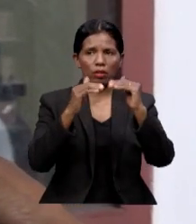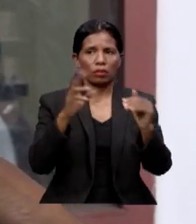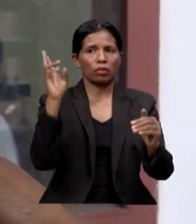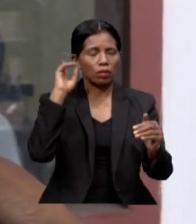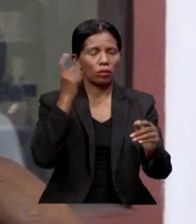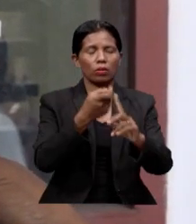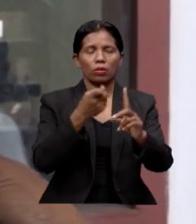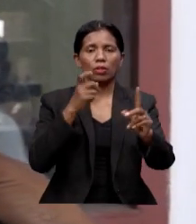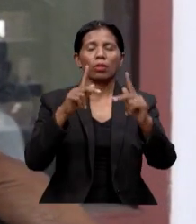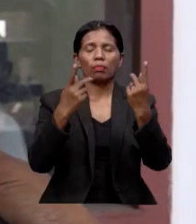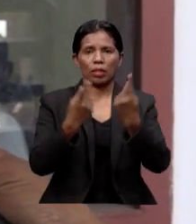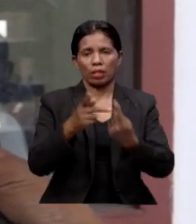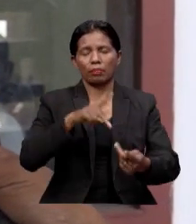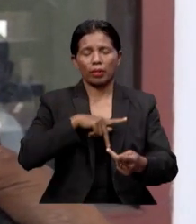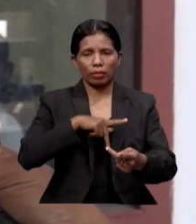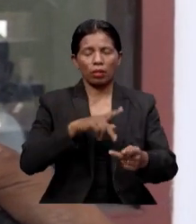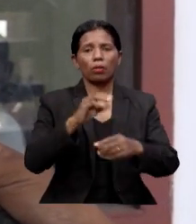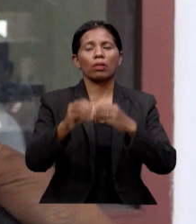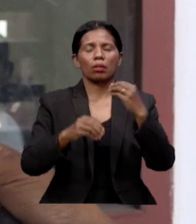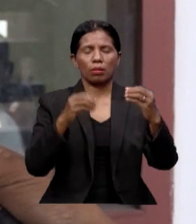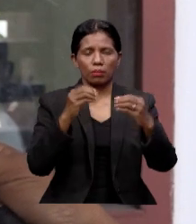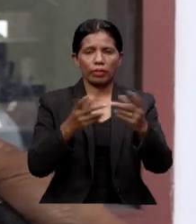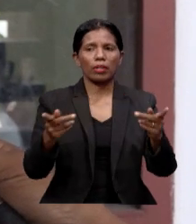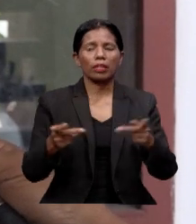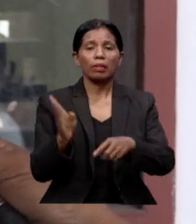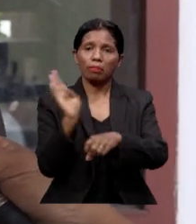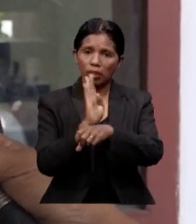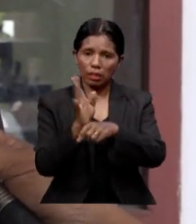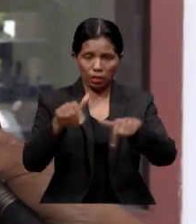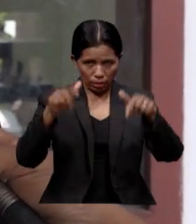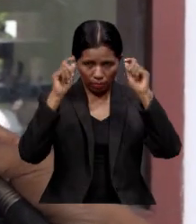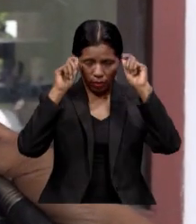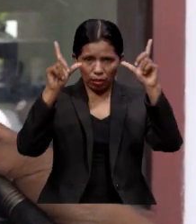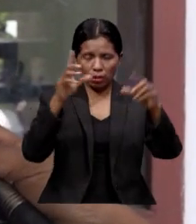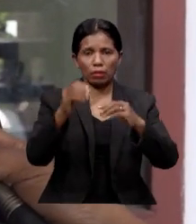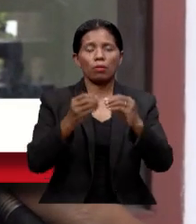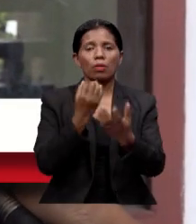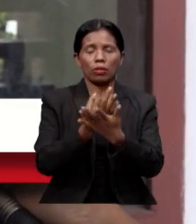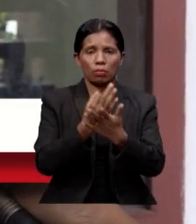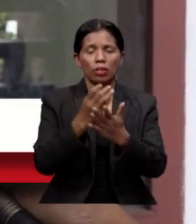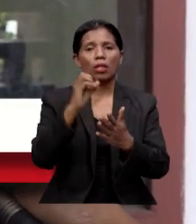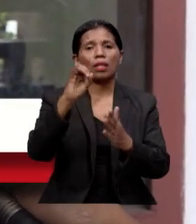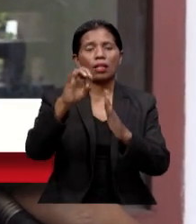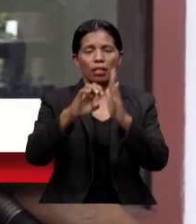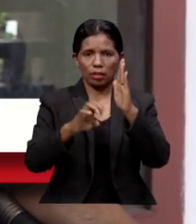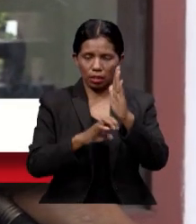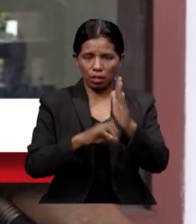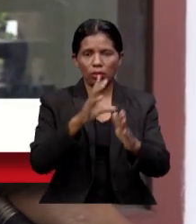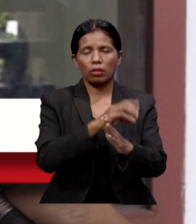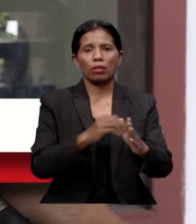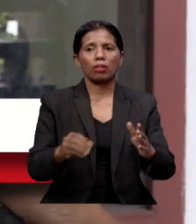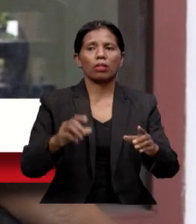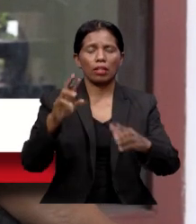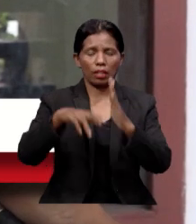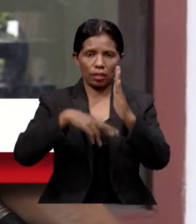setor privado com o ambiente e negócio Timor-Leste, no mostra orçamento do Estado, no regulamento ser roto, não é bem impacto a atividade de